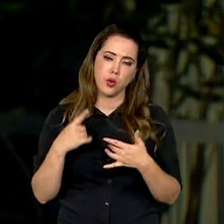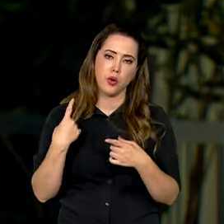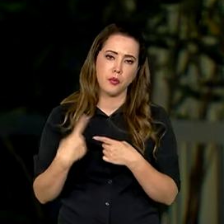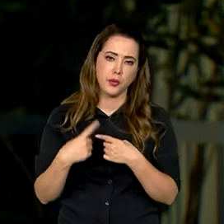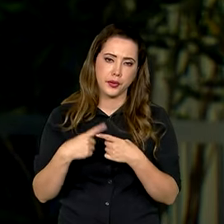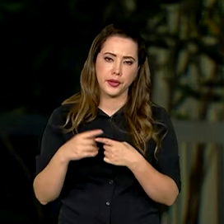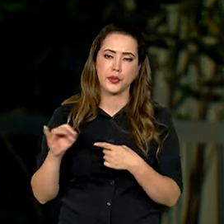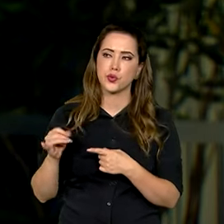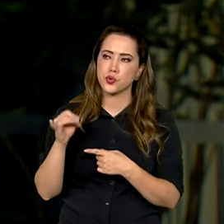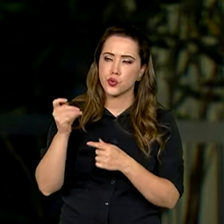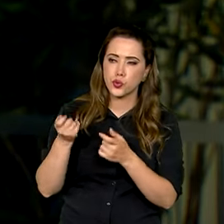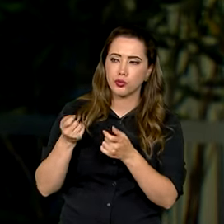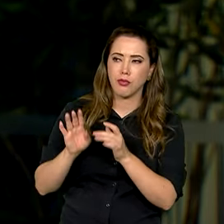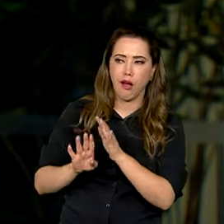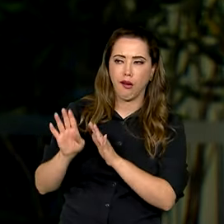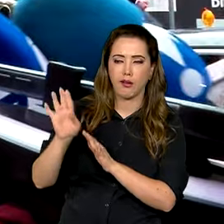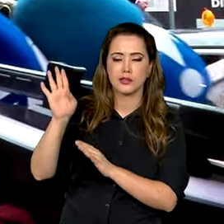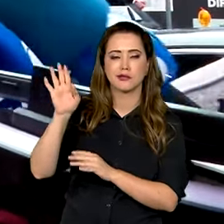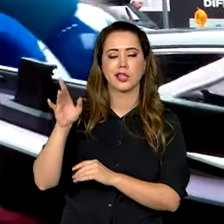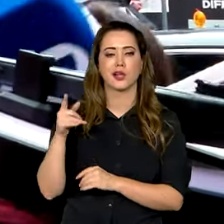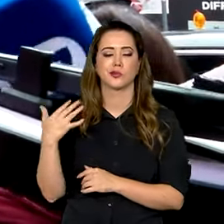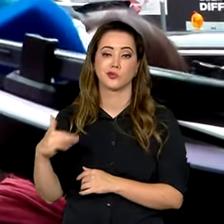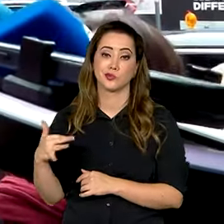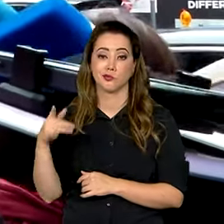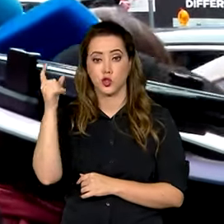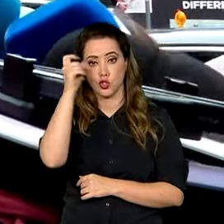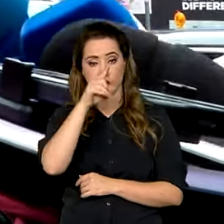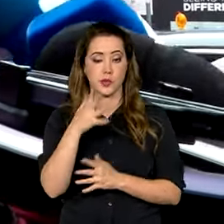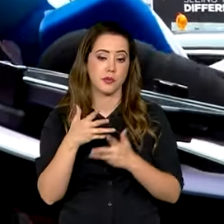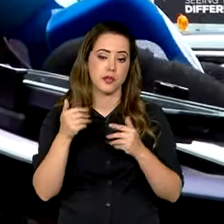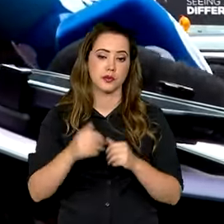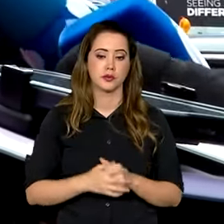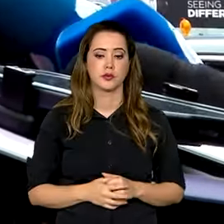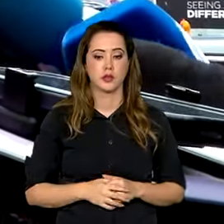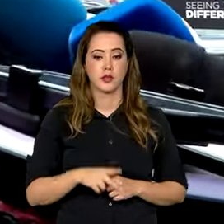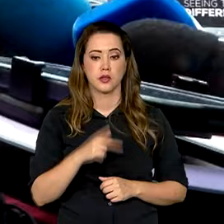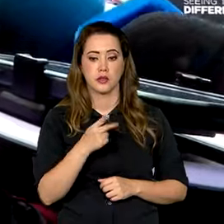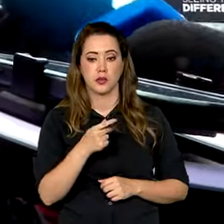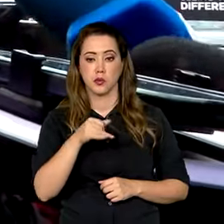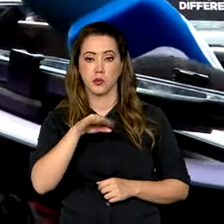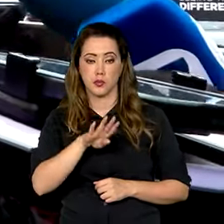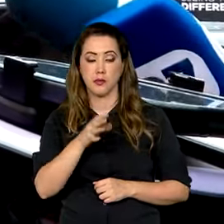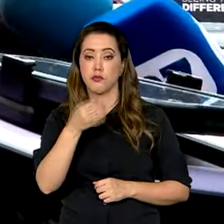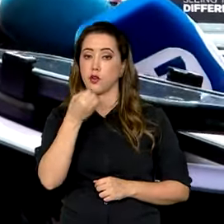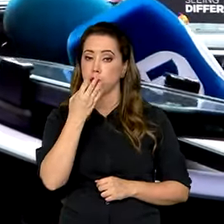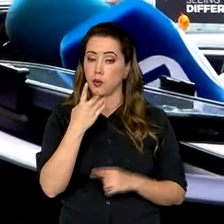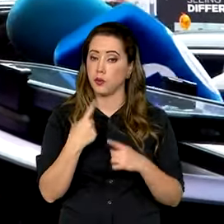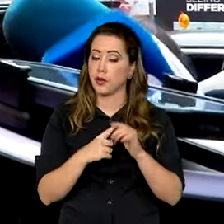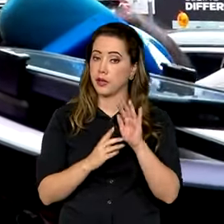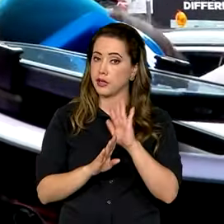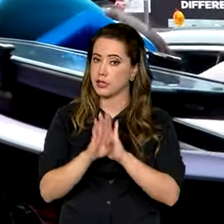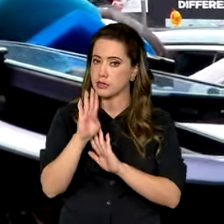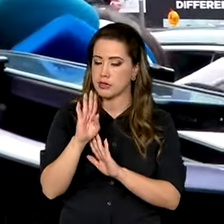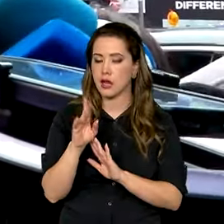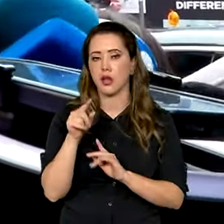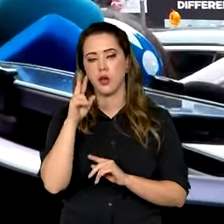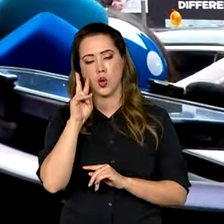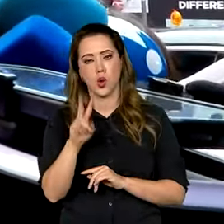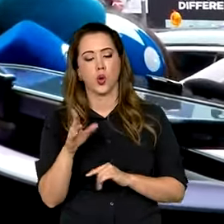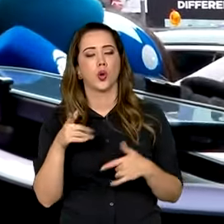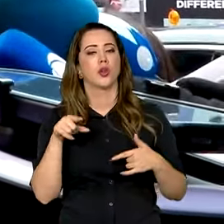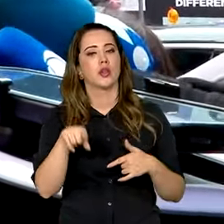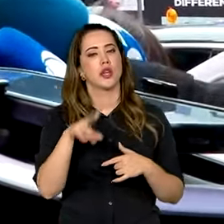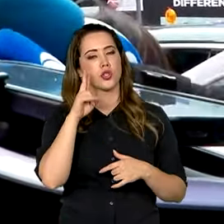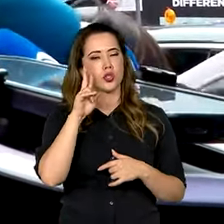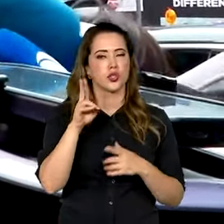taxa de juros. Veja. O PIB surpreendeu positivamente, porque ele cresceu e o mercado estava esperando